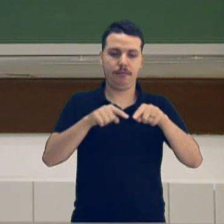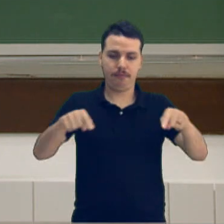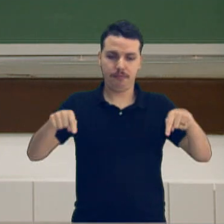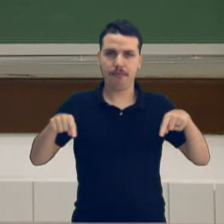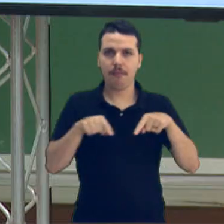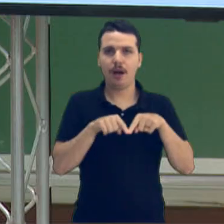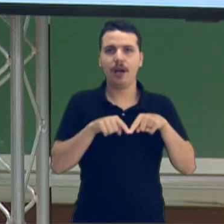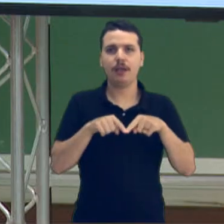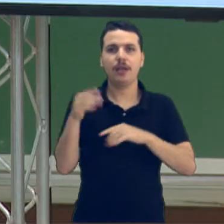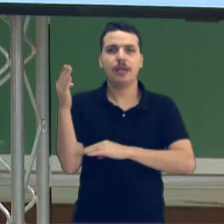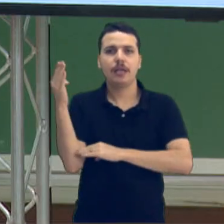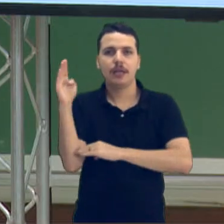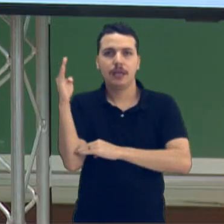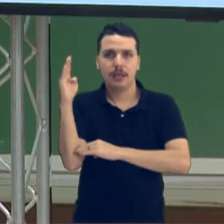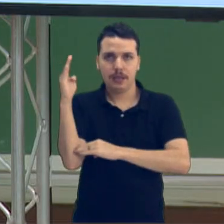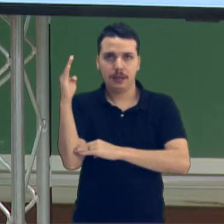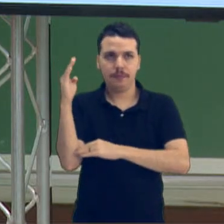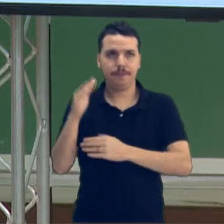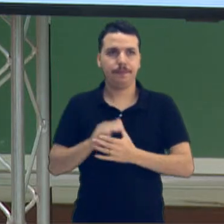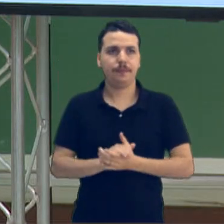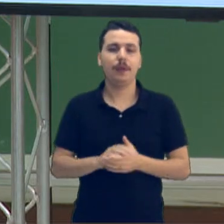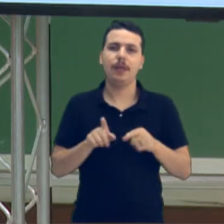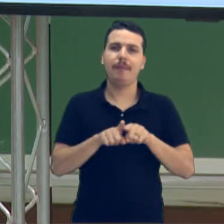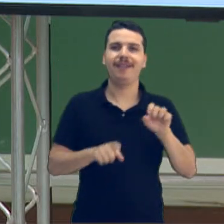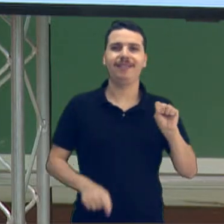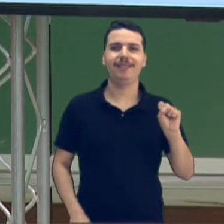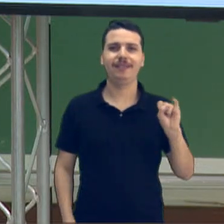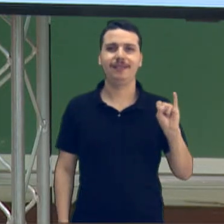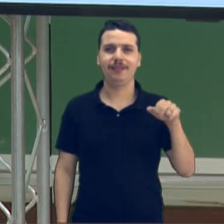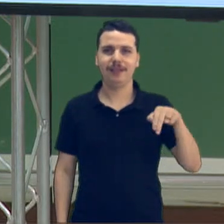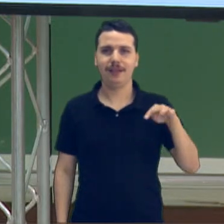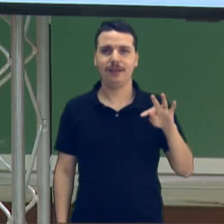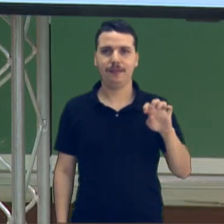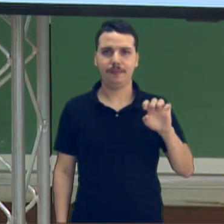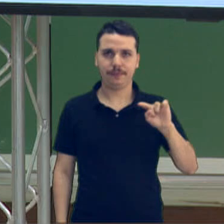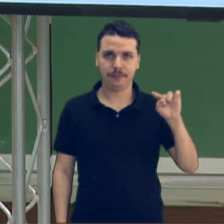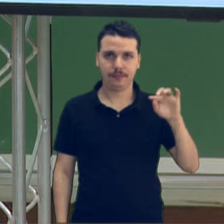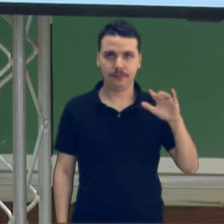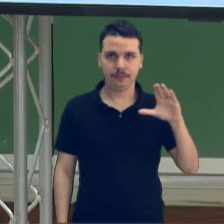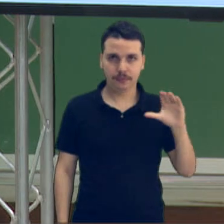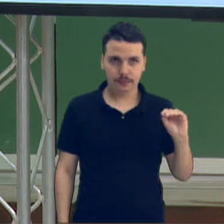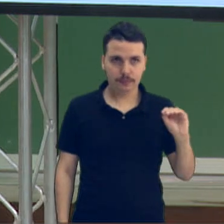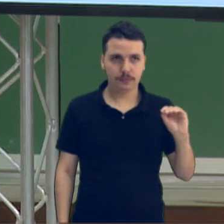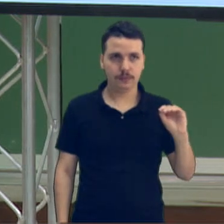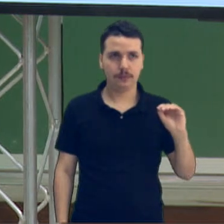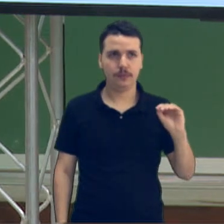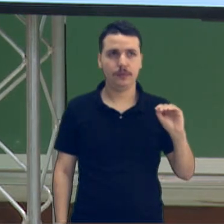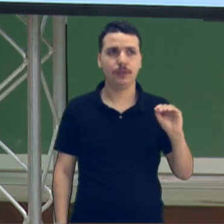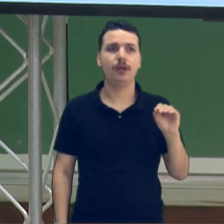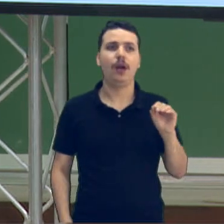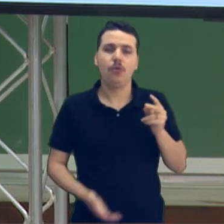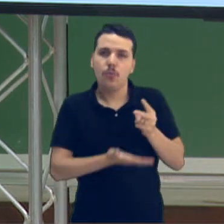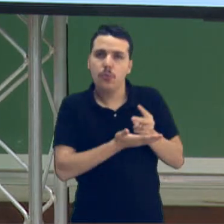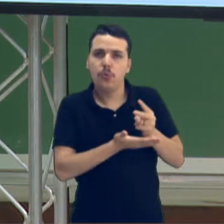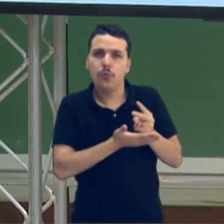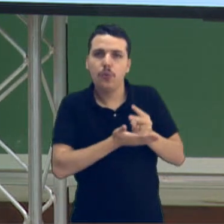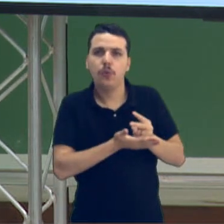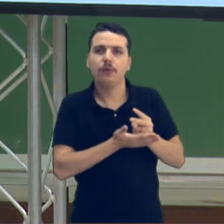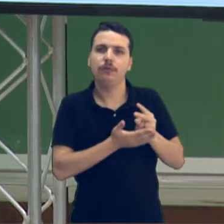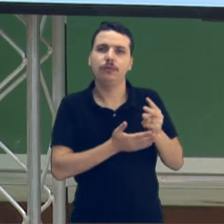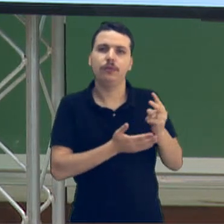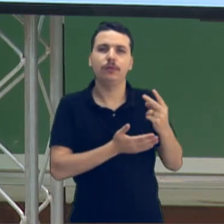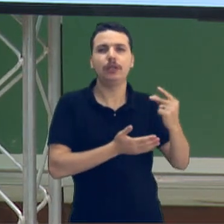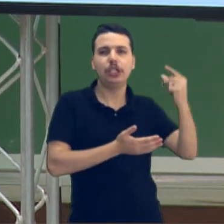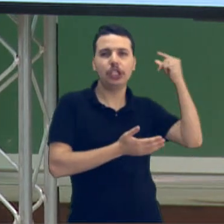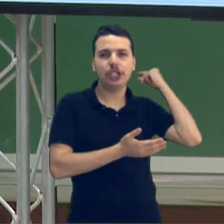madeira, né? Aqueles ginásios mais antigos, né? Que ainda se preservaram essa parte de madeira,